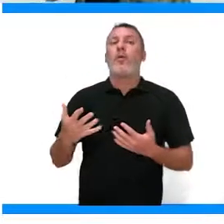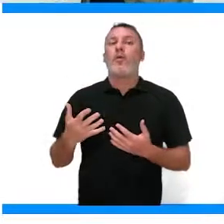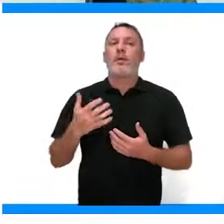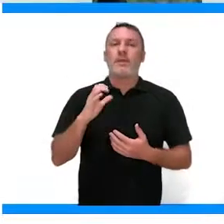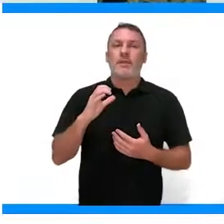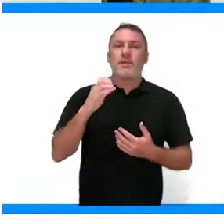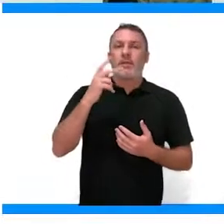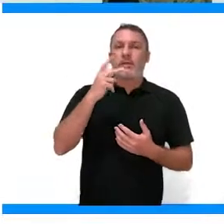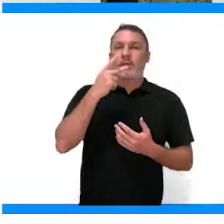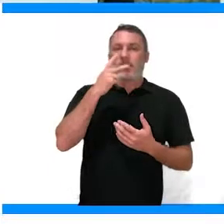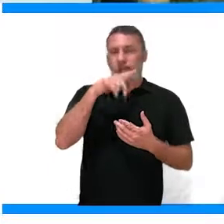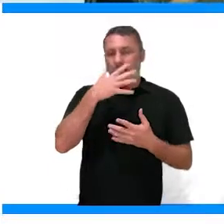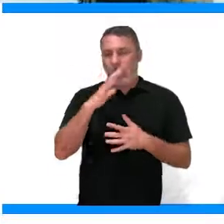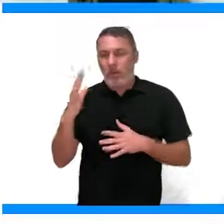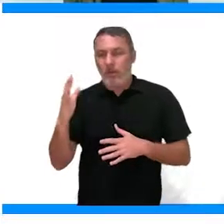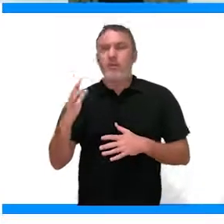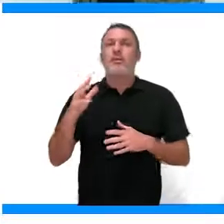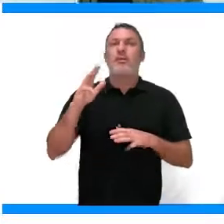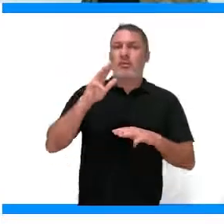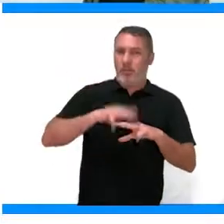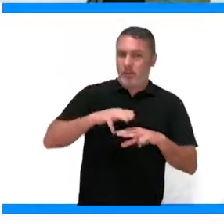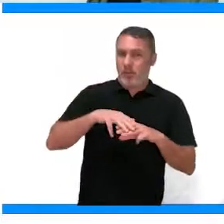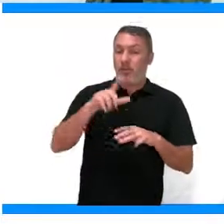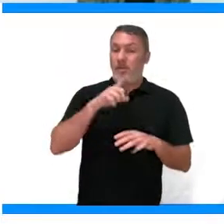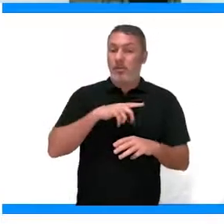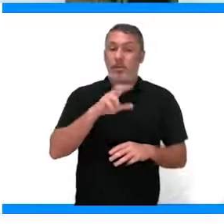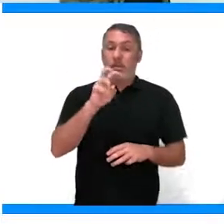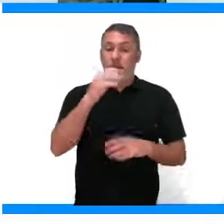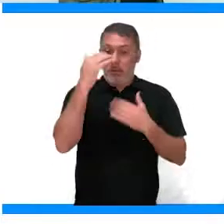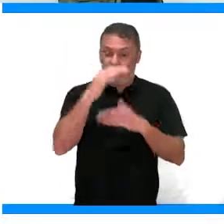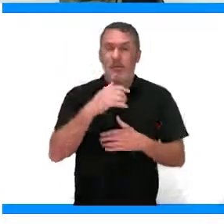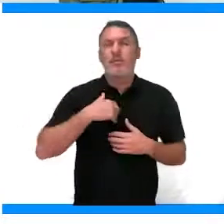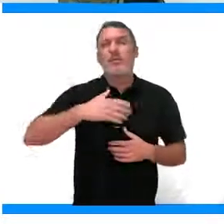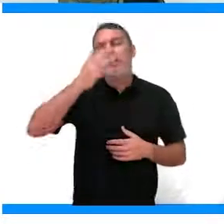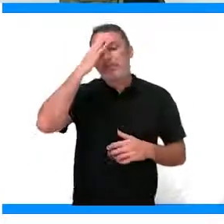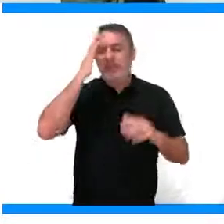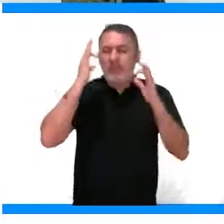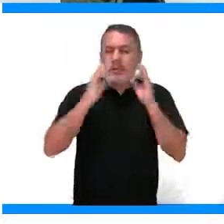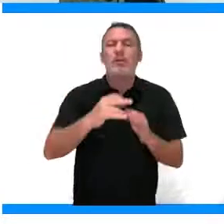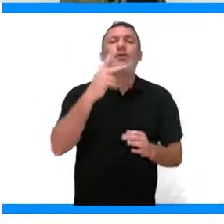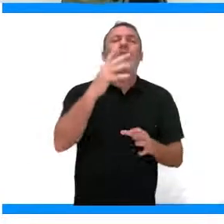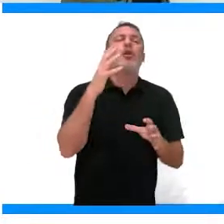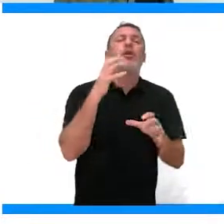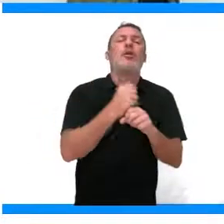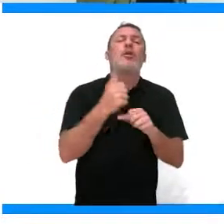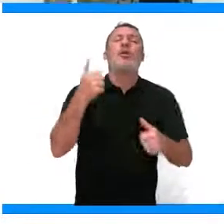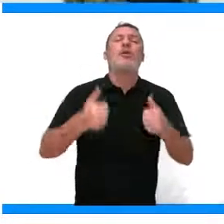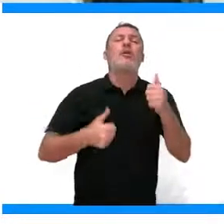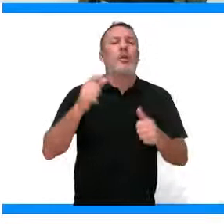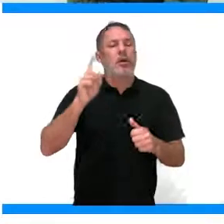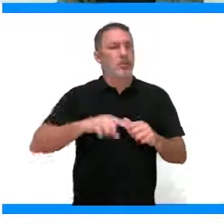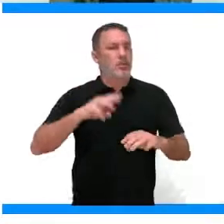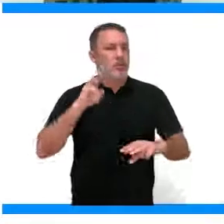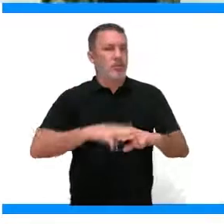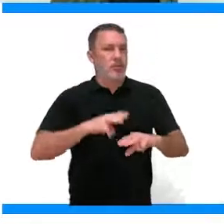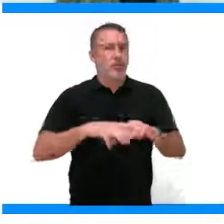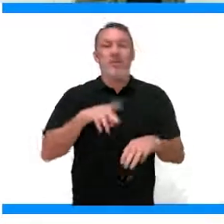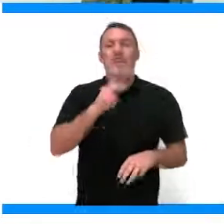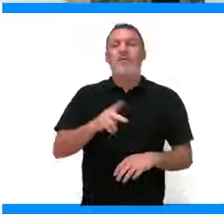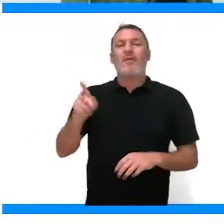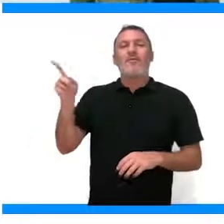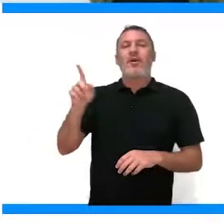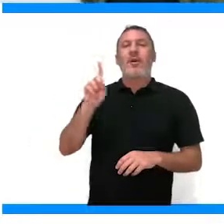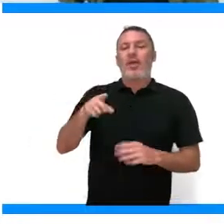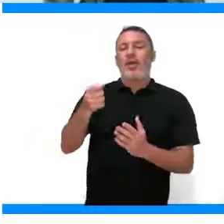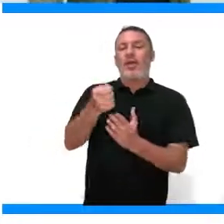ter ciências da natureza e matemática. Dessas 5 provas, eu tenho certeza que a sua maior nota vai ser na prova de matemática. O